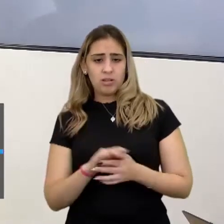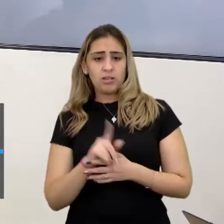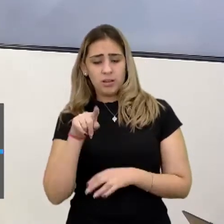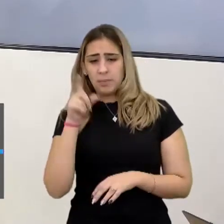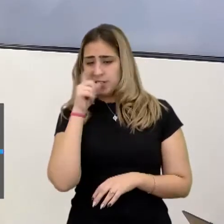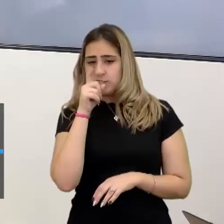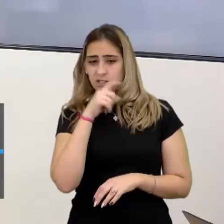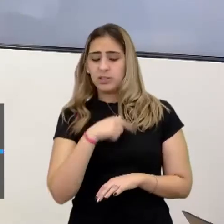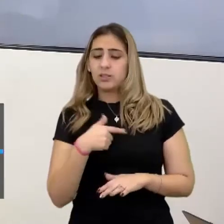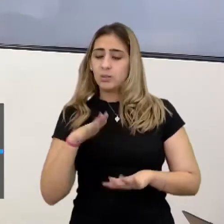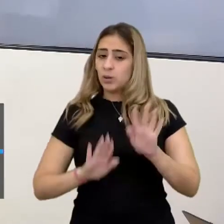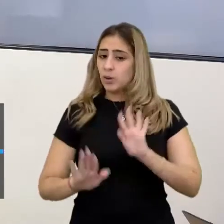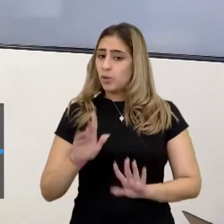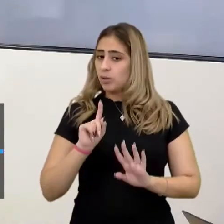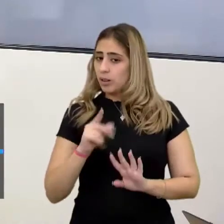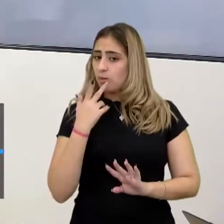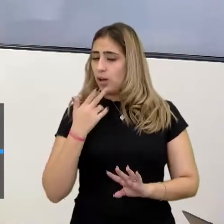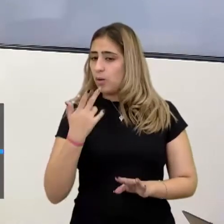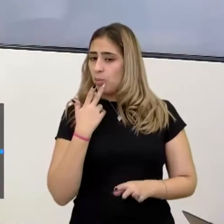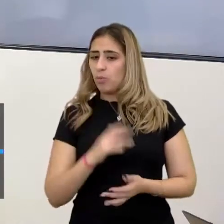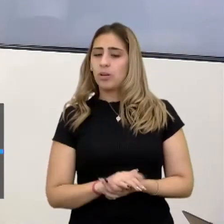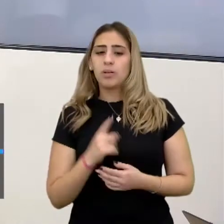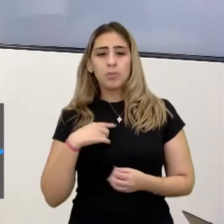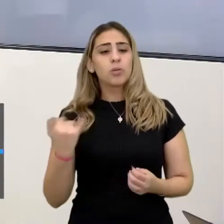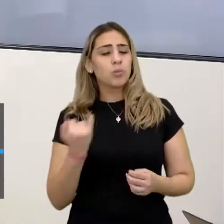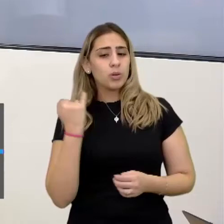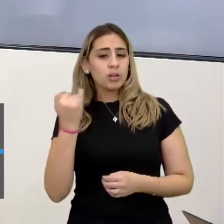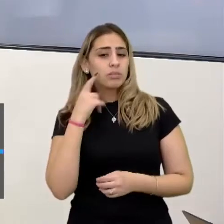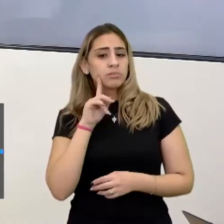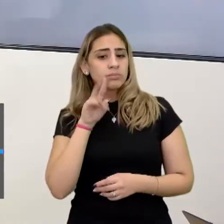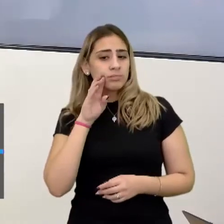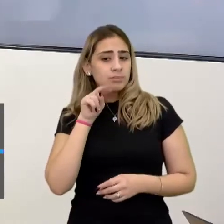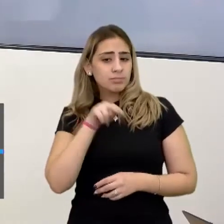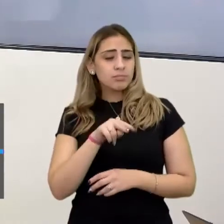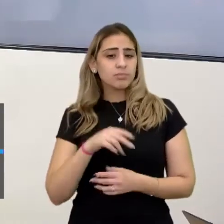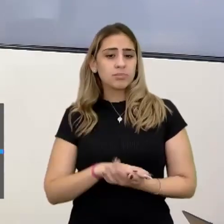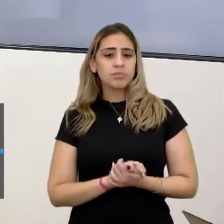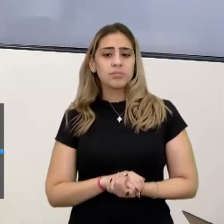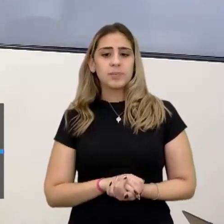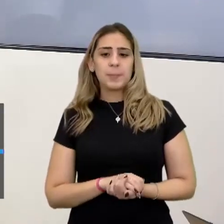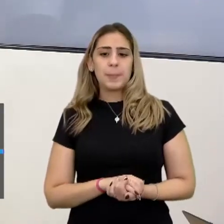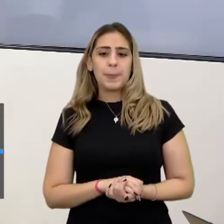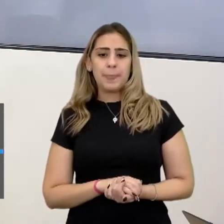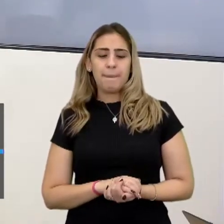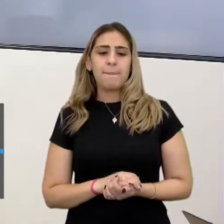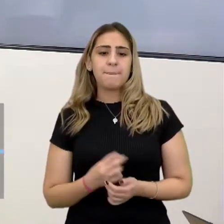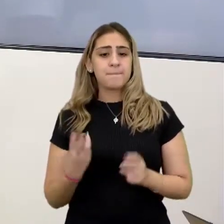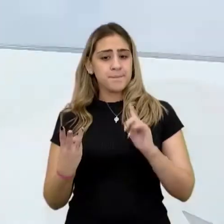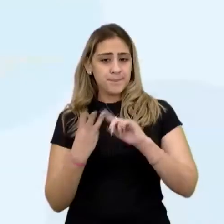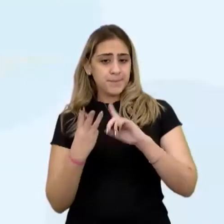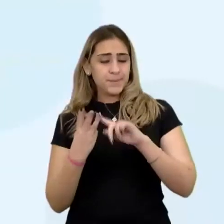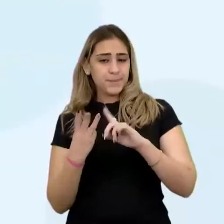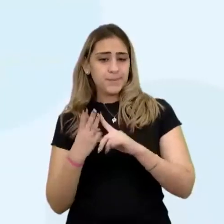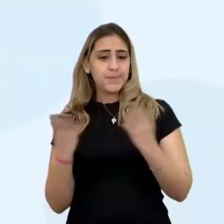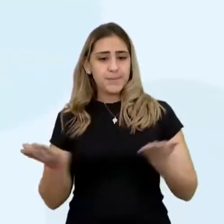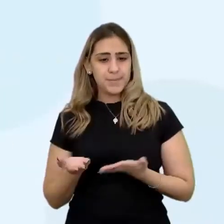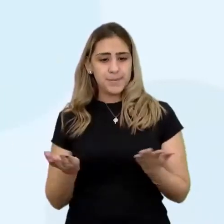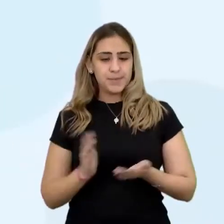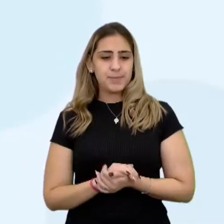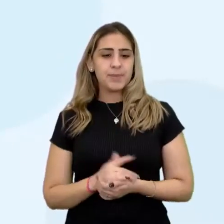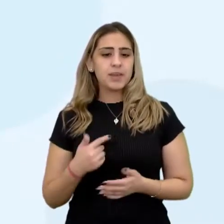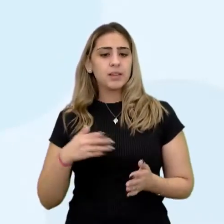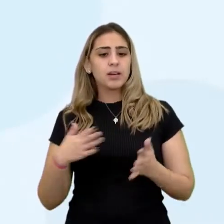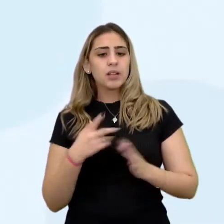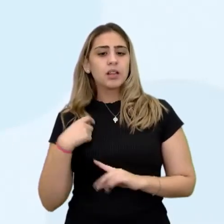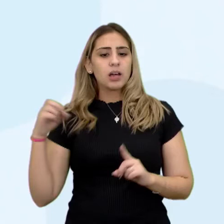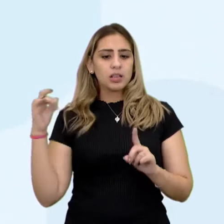é fake, hein? Cuidado com essa questão da cor aí. Muito importante, se cair em prova pra vocês, hein? Vamos descer a enquete? Vamos descer a enquete e falar. Por